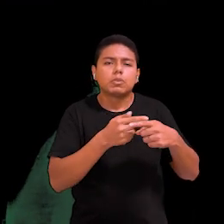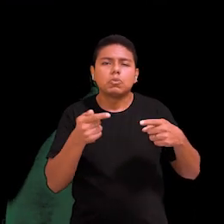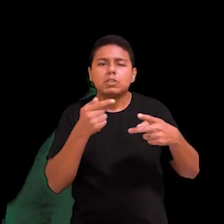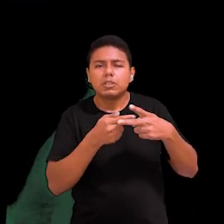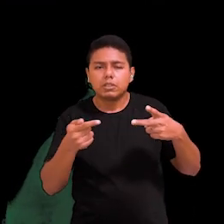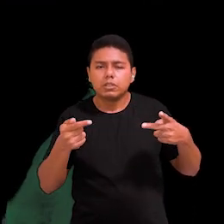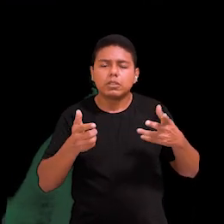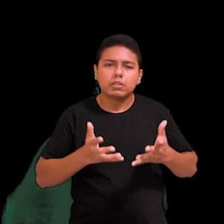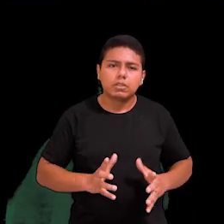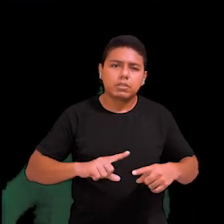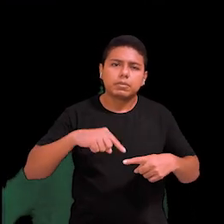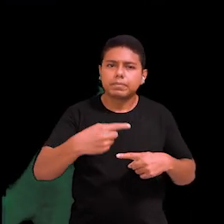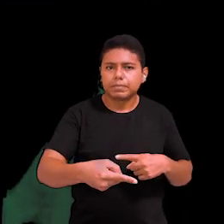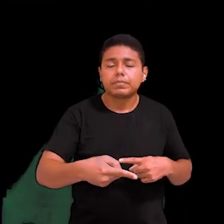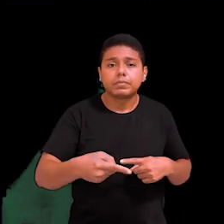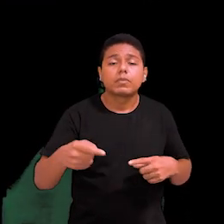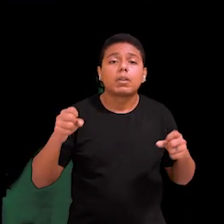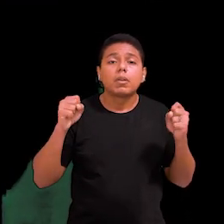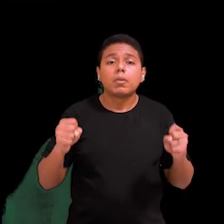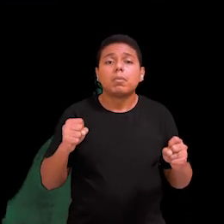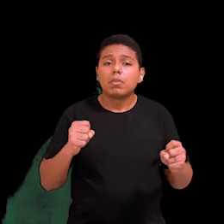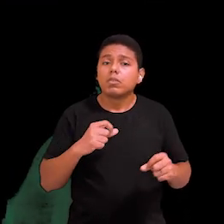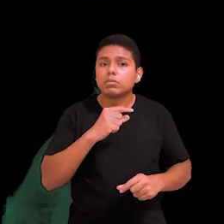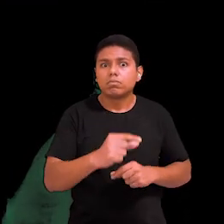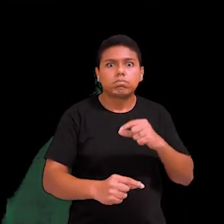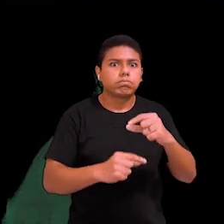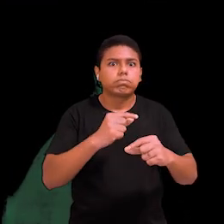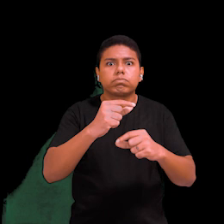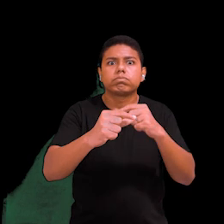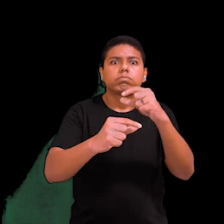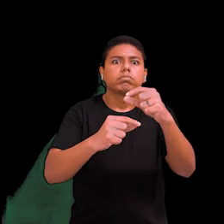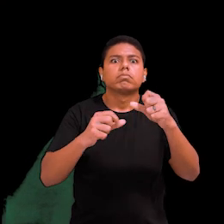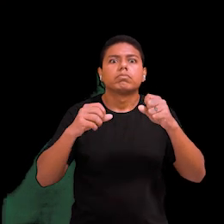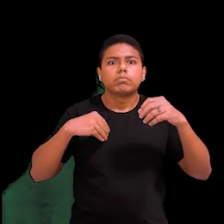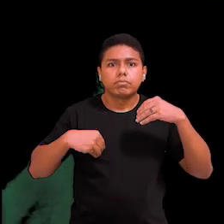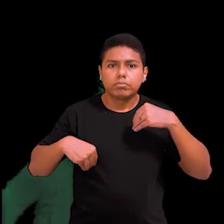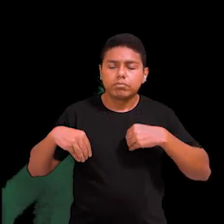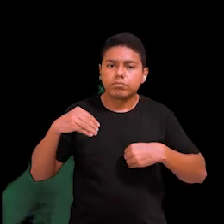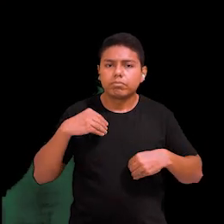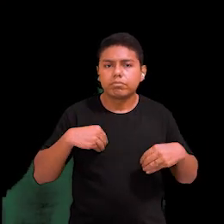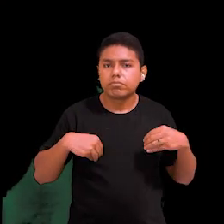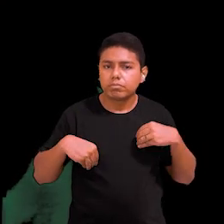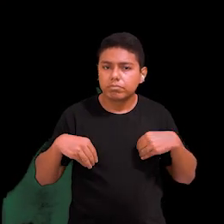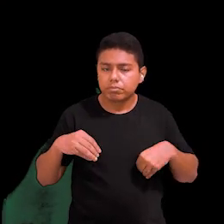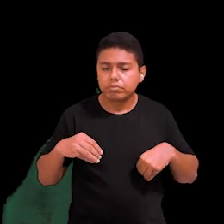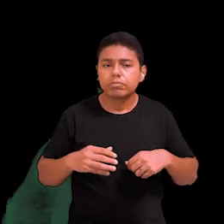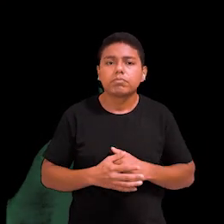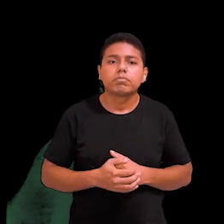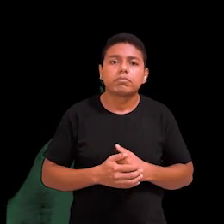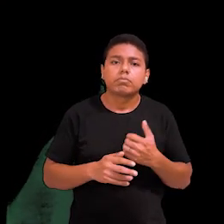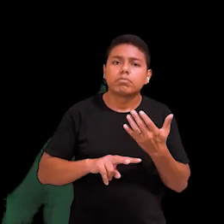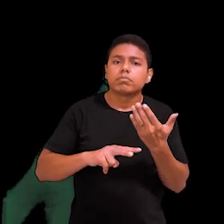e geralmente acontece 2 a 3 semanas após o parto e pode evoluir mais tarde para